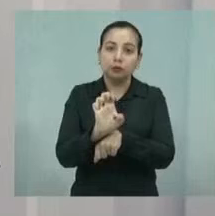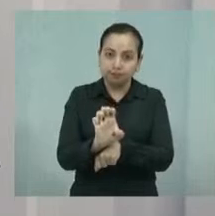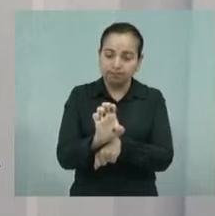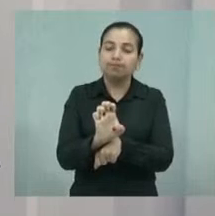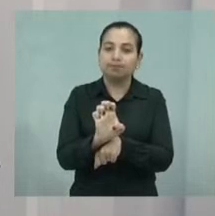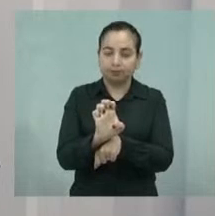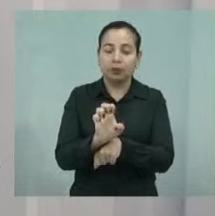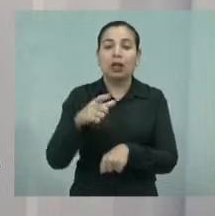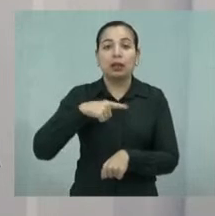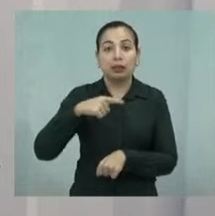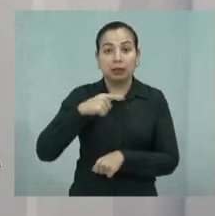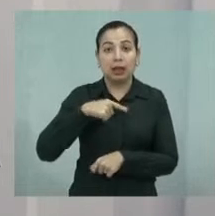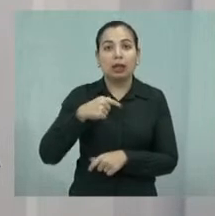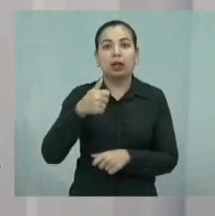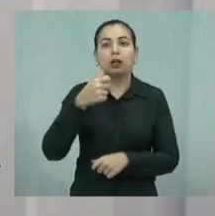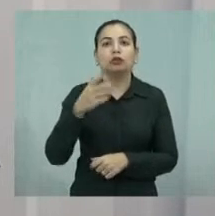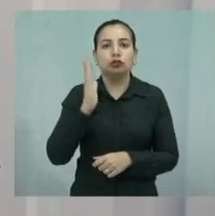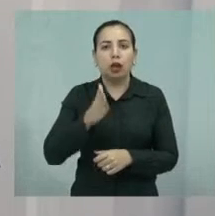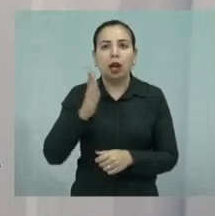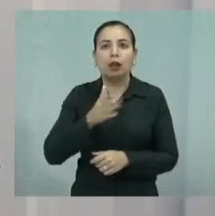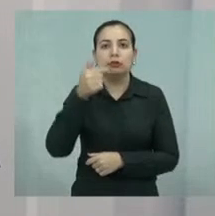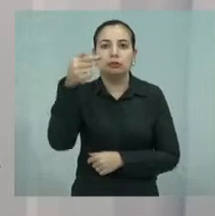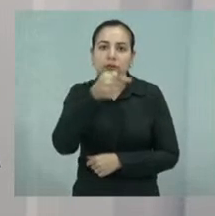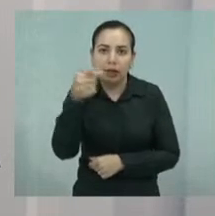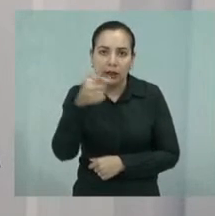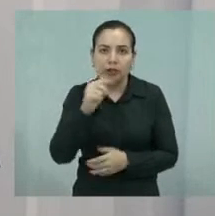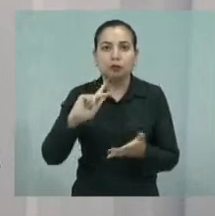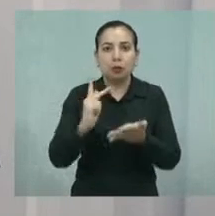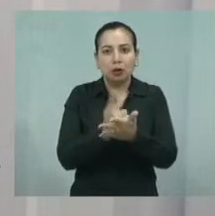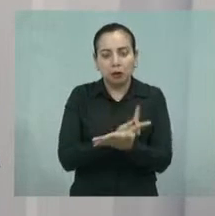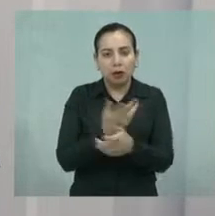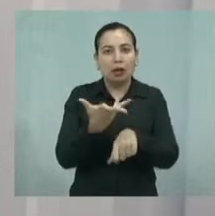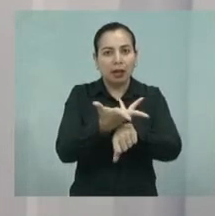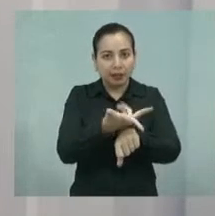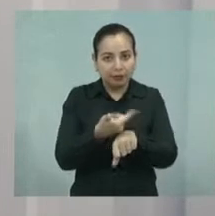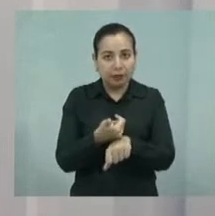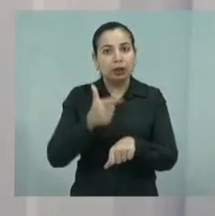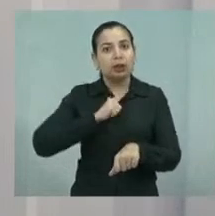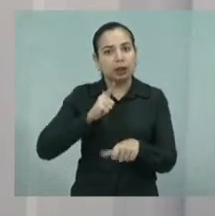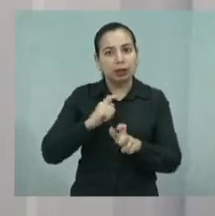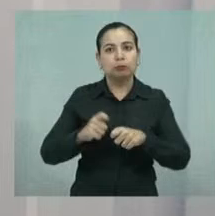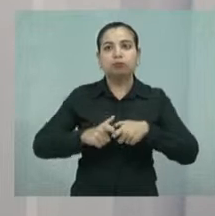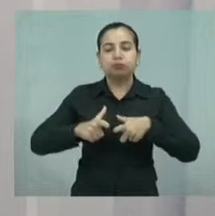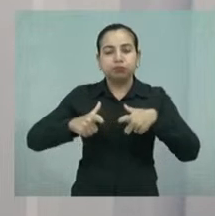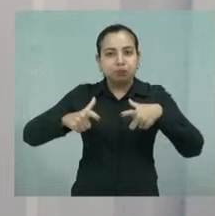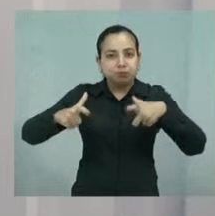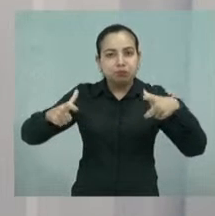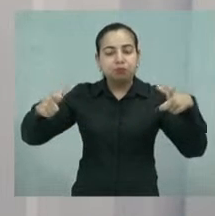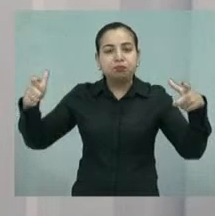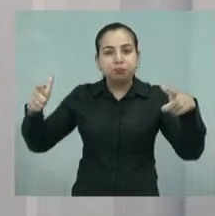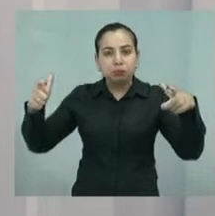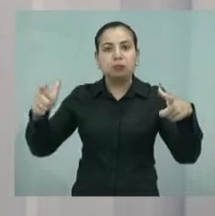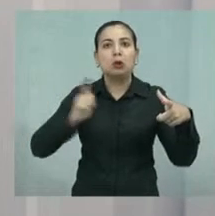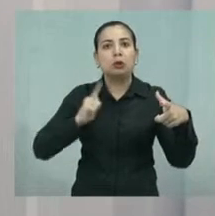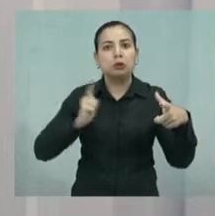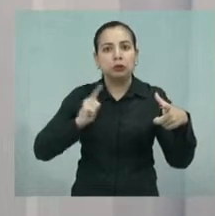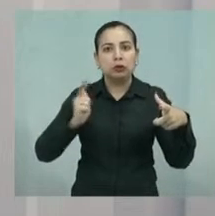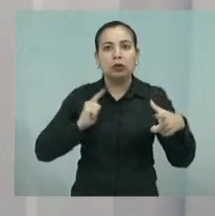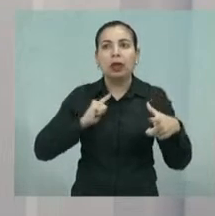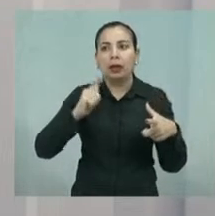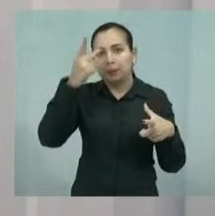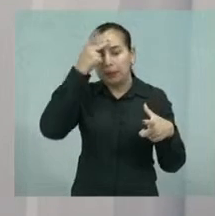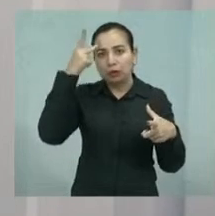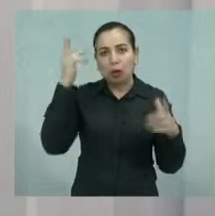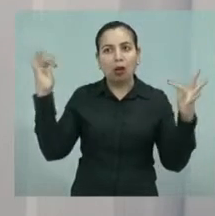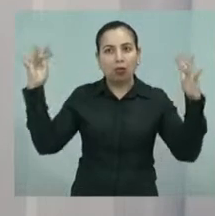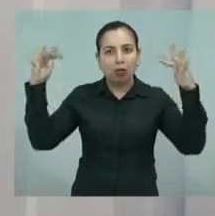7ª edição e vem ao longo desses anos crescendo e se consolidando como um dos maiores eventos de